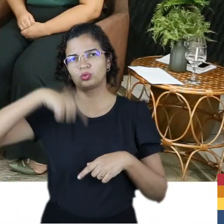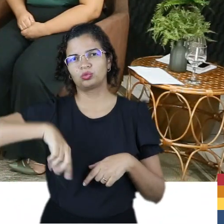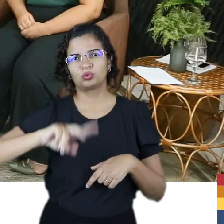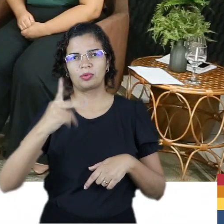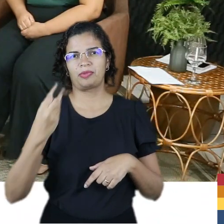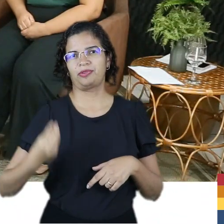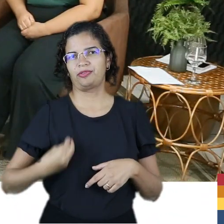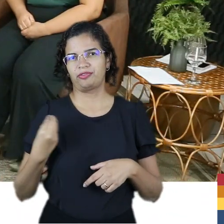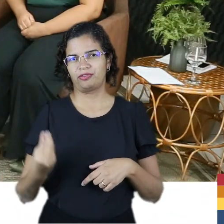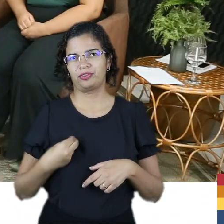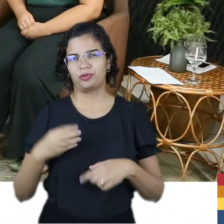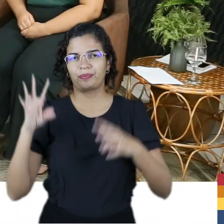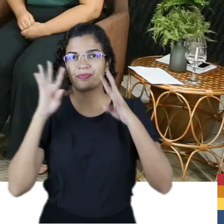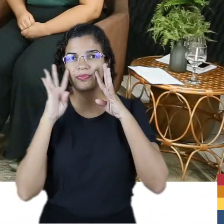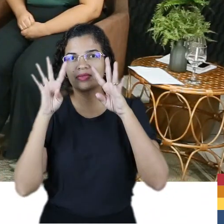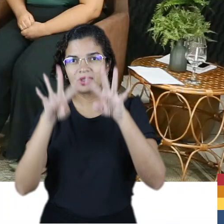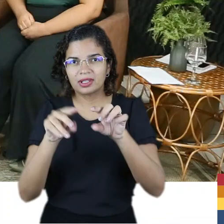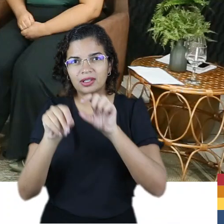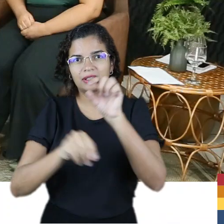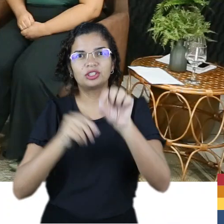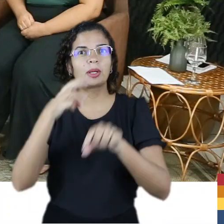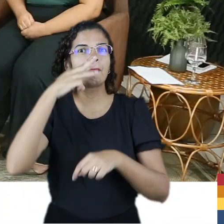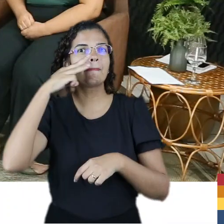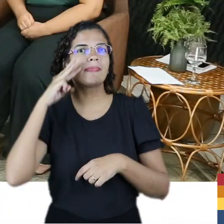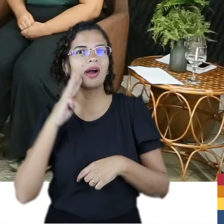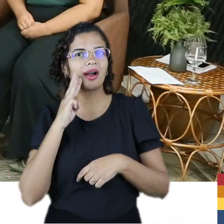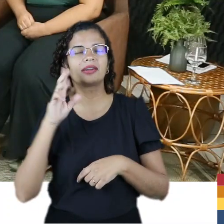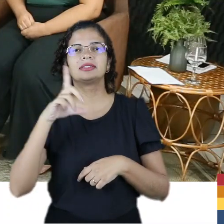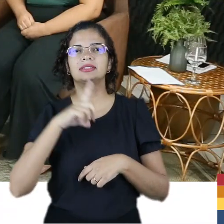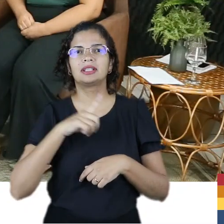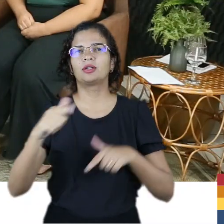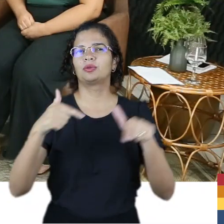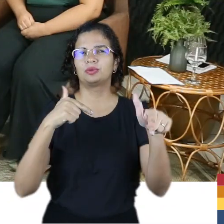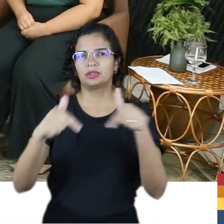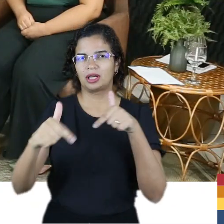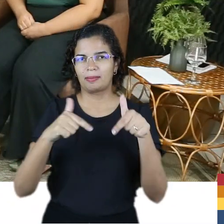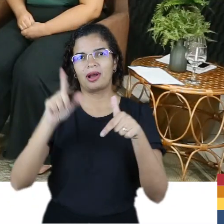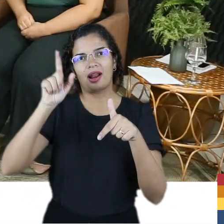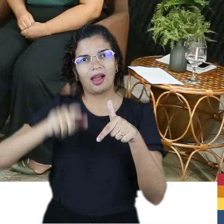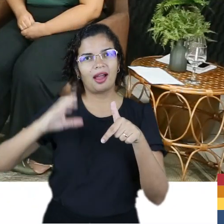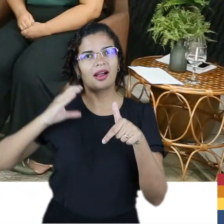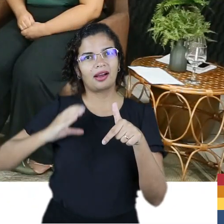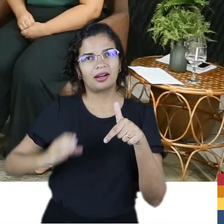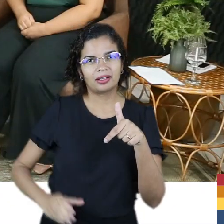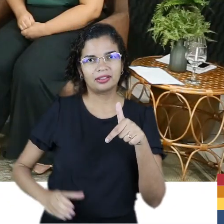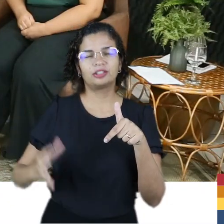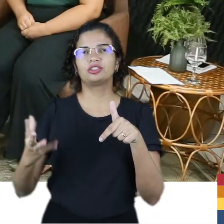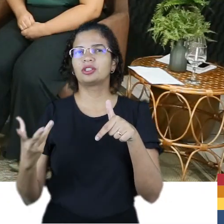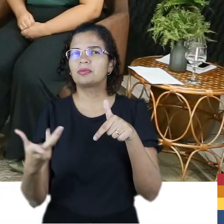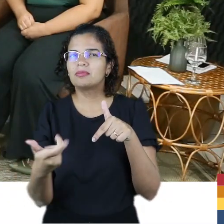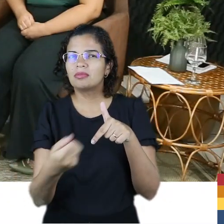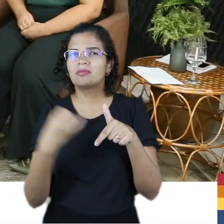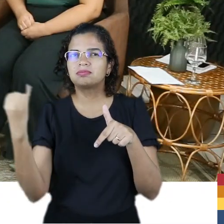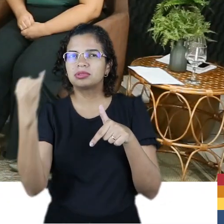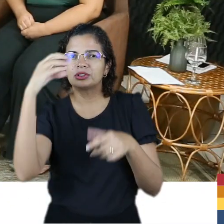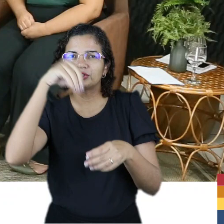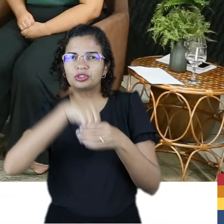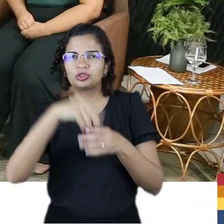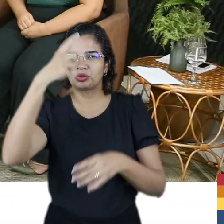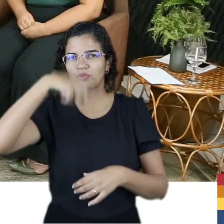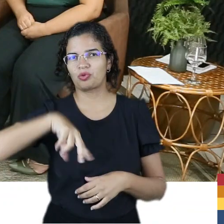educação e trabalho. De modo que ambas são produtos da atividade humana e ambos